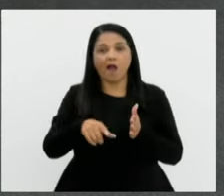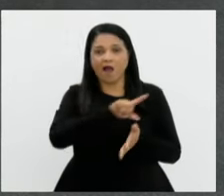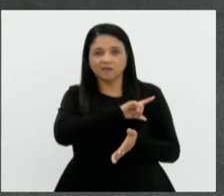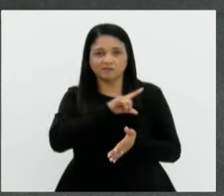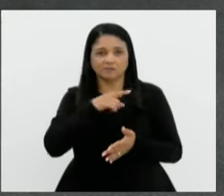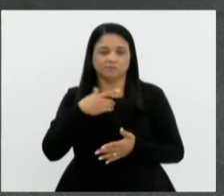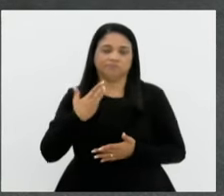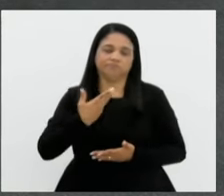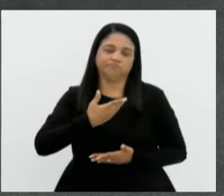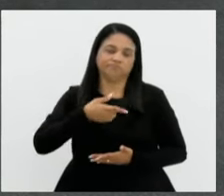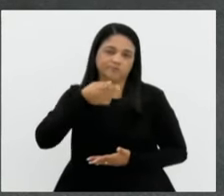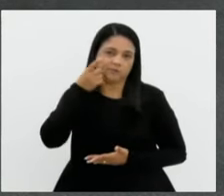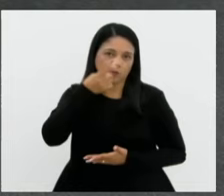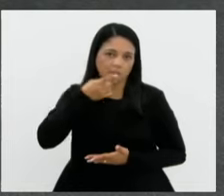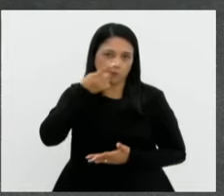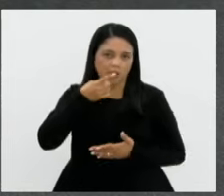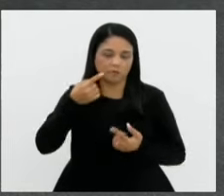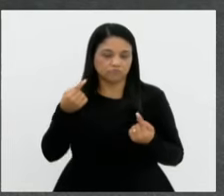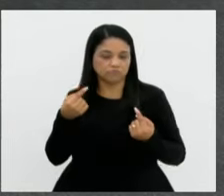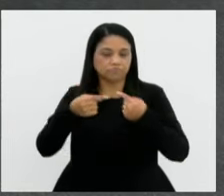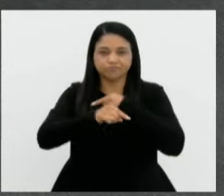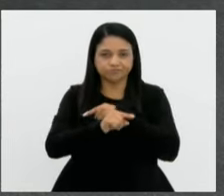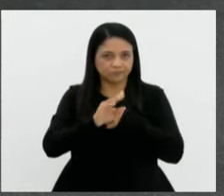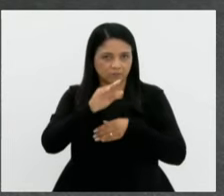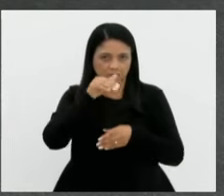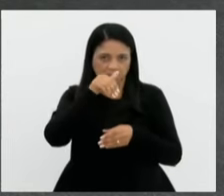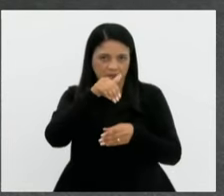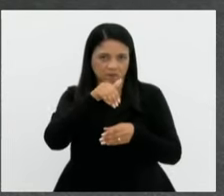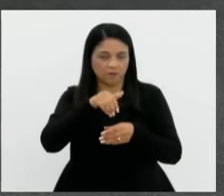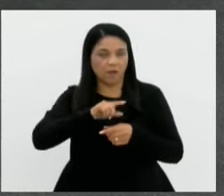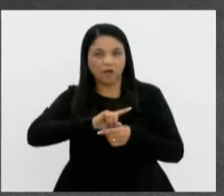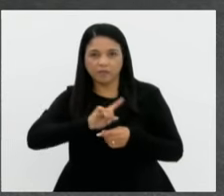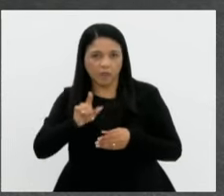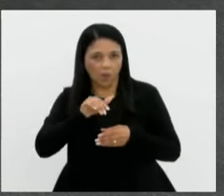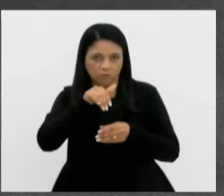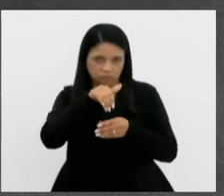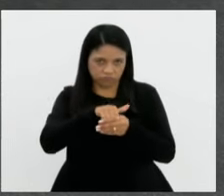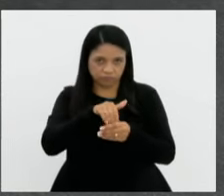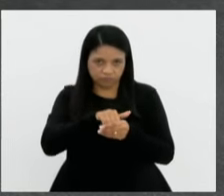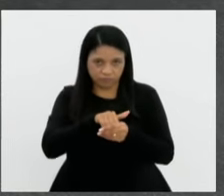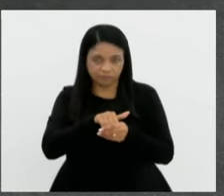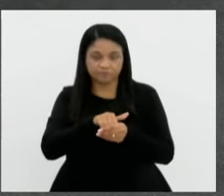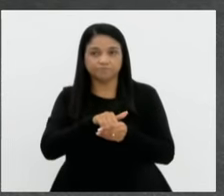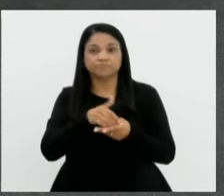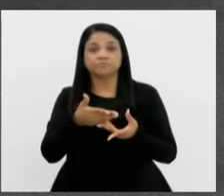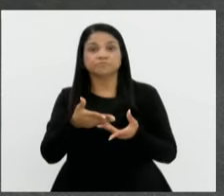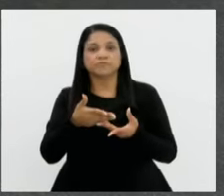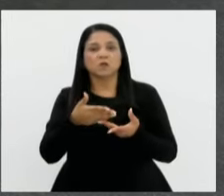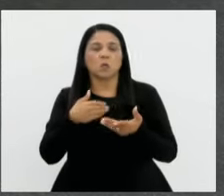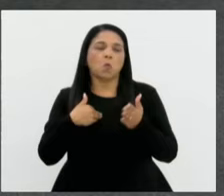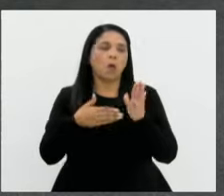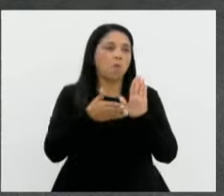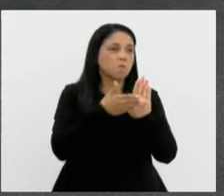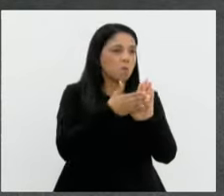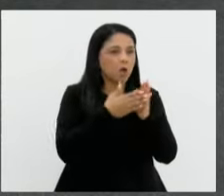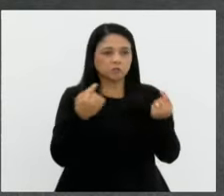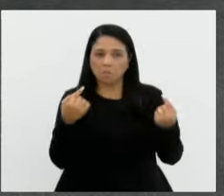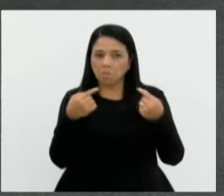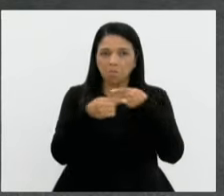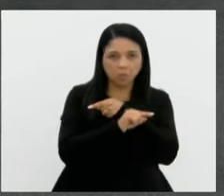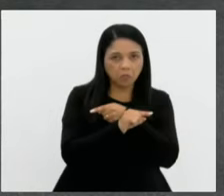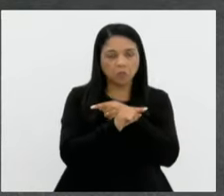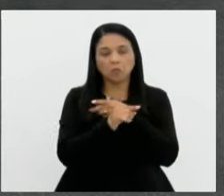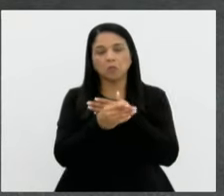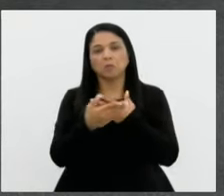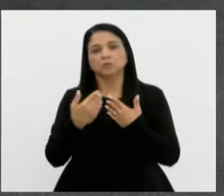voto não à resolução, ou até mesmo que divergiram da proposta dos meus companheiros e companheiras do